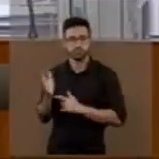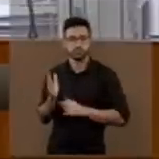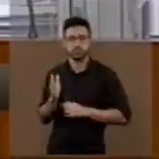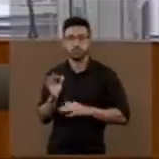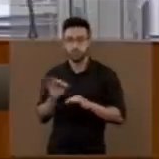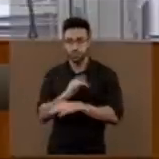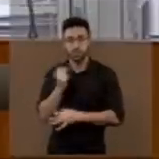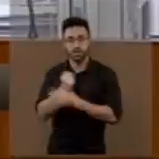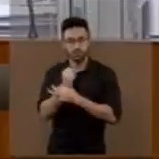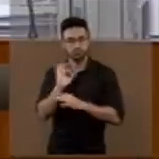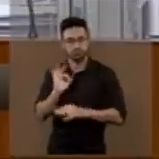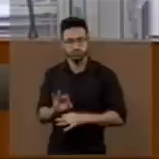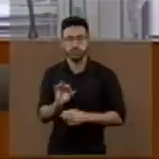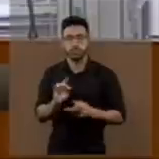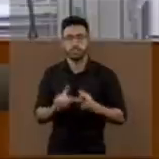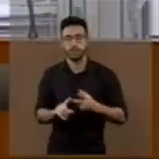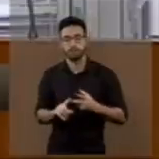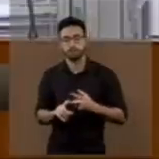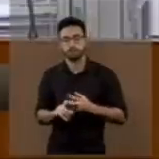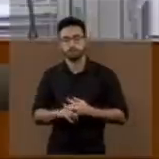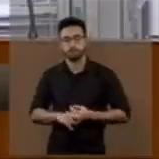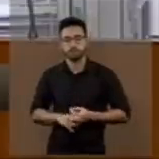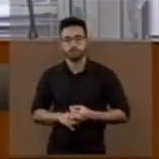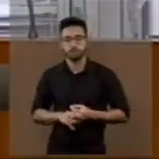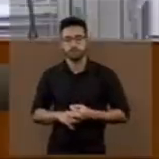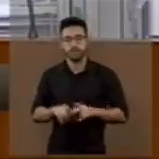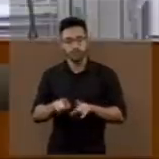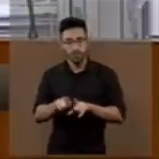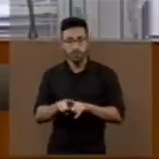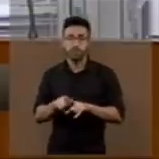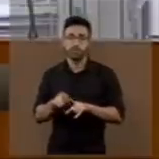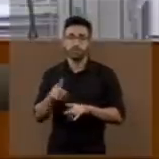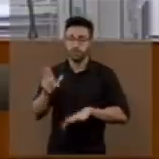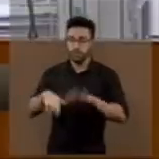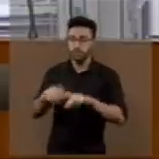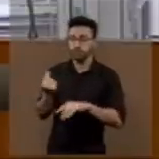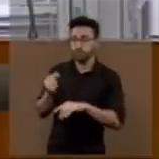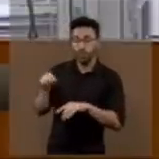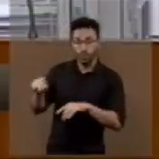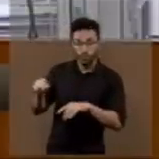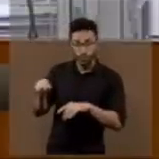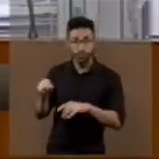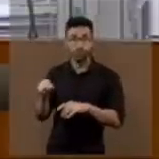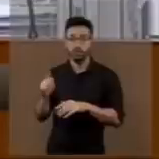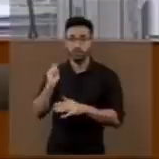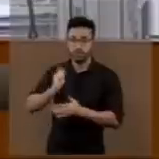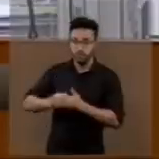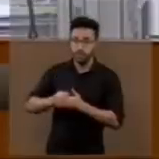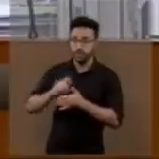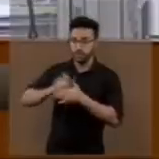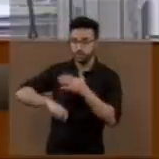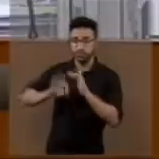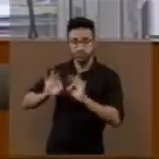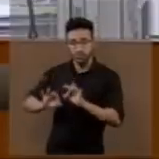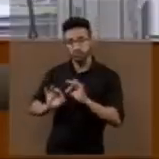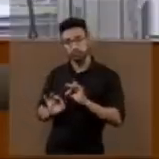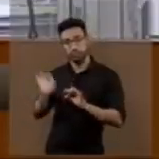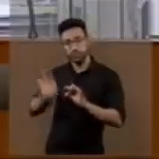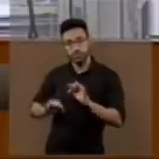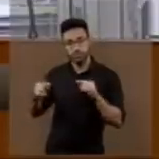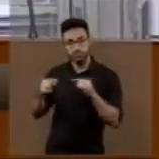Está garantido que se considerasse o valor tributário para efeito de proporcionalidade e ainda